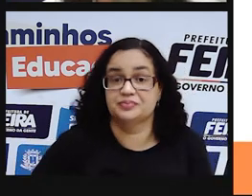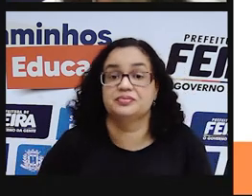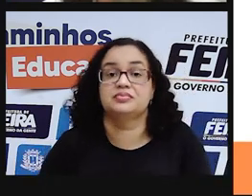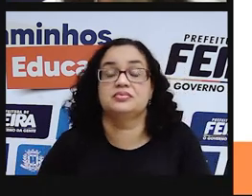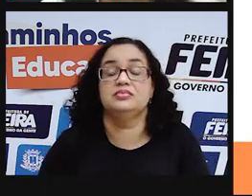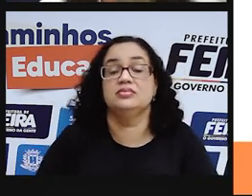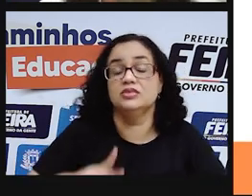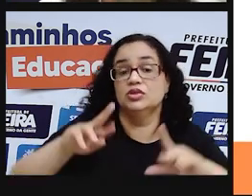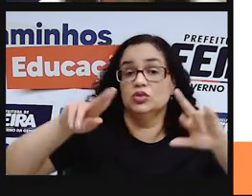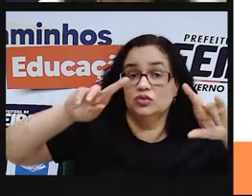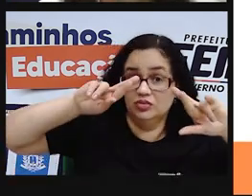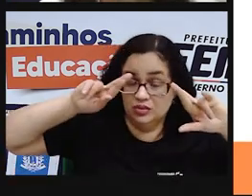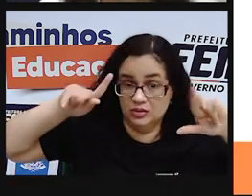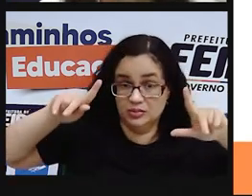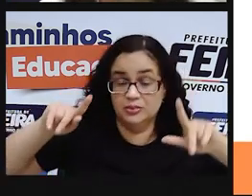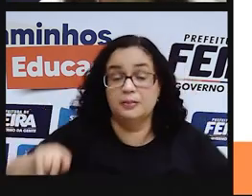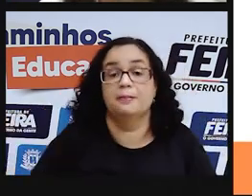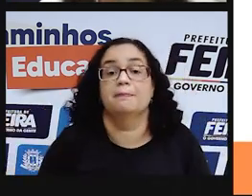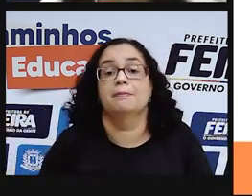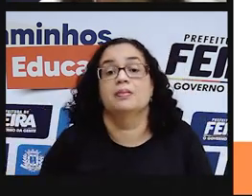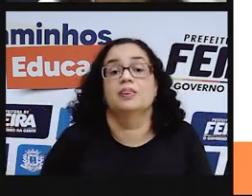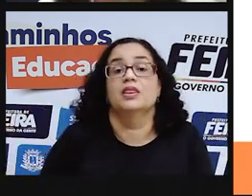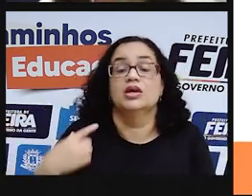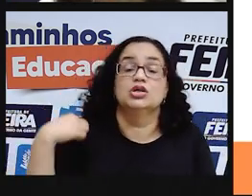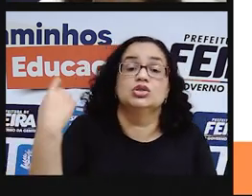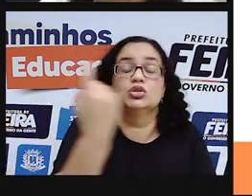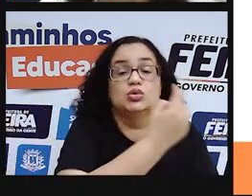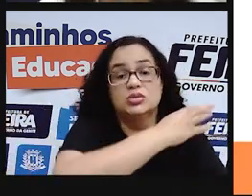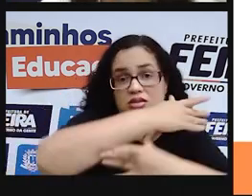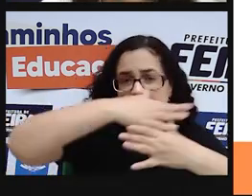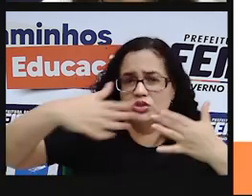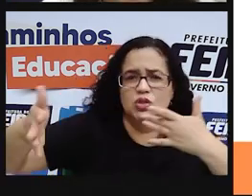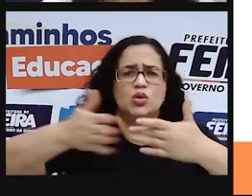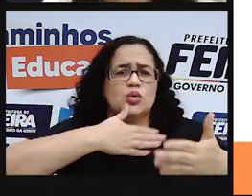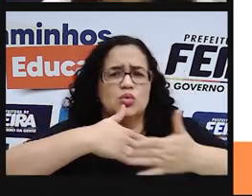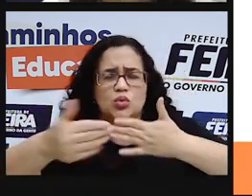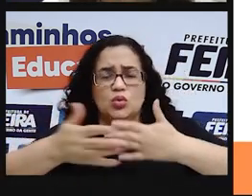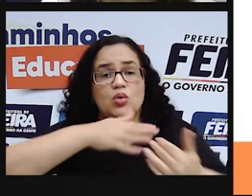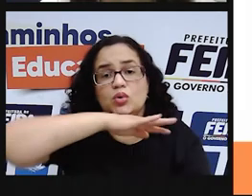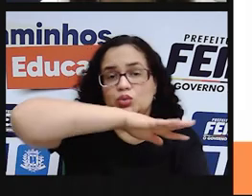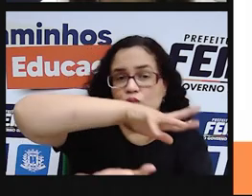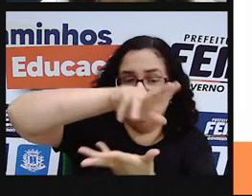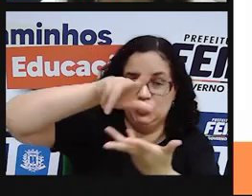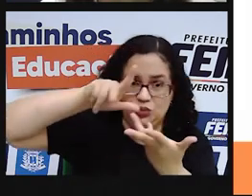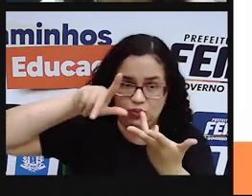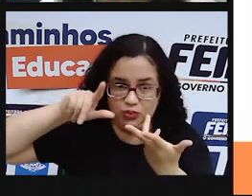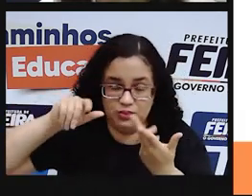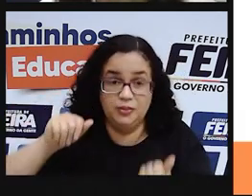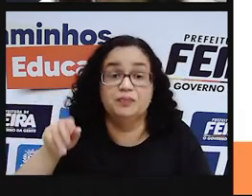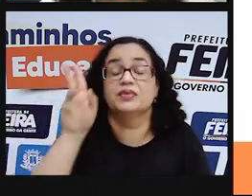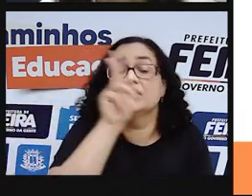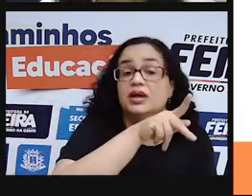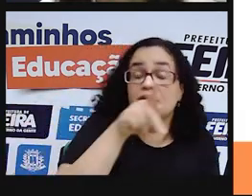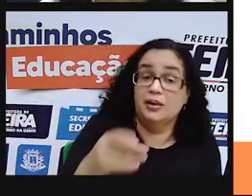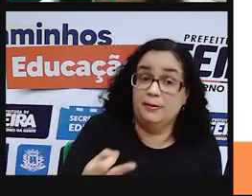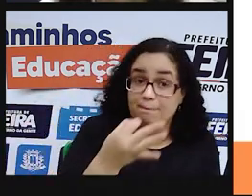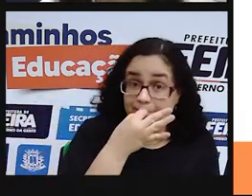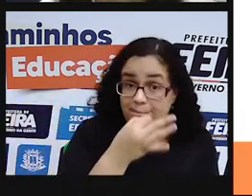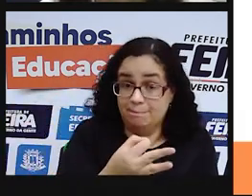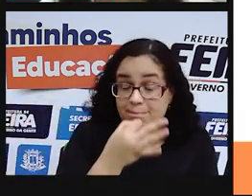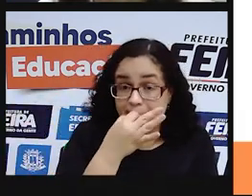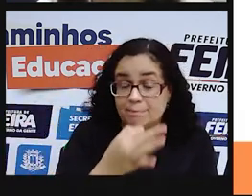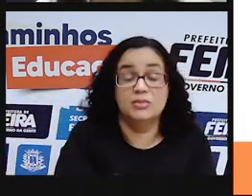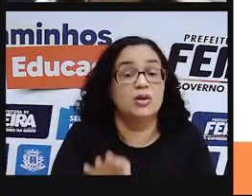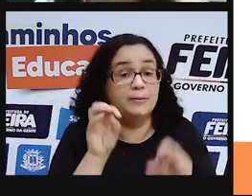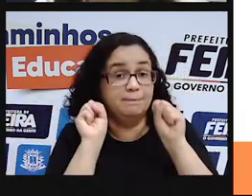Vários aspectos da nossa cidade de qualquer parte do mundo e aí a pro comentou sobre